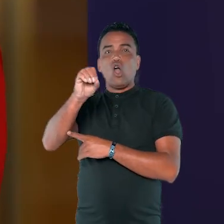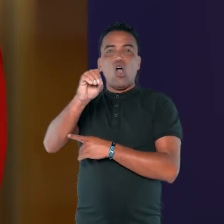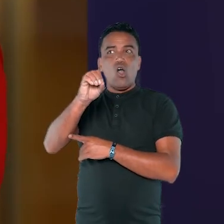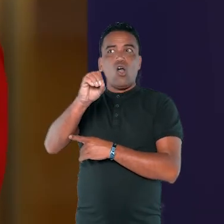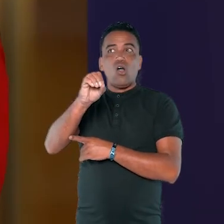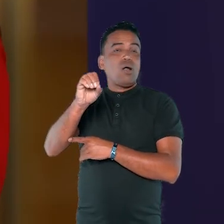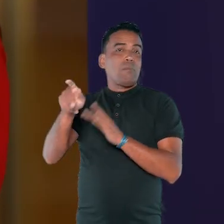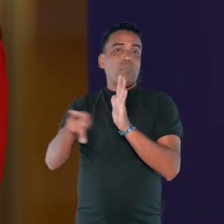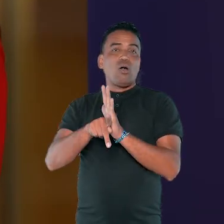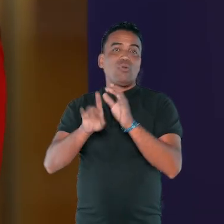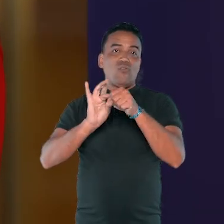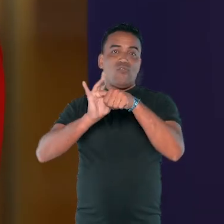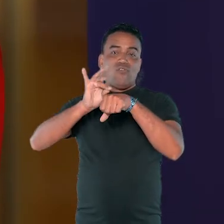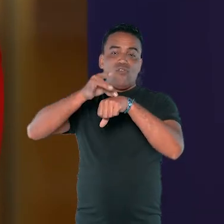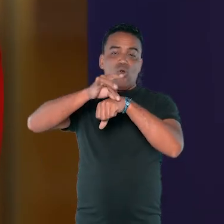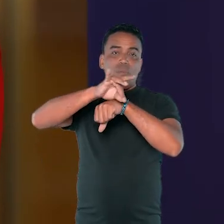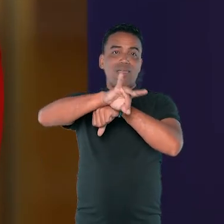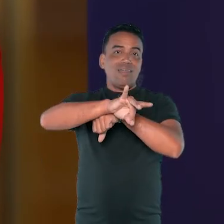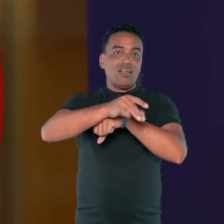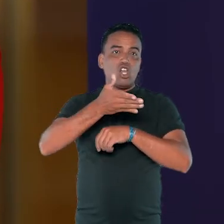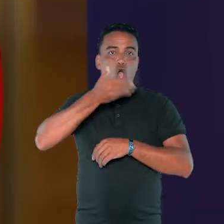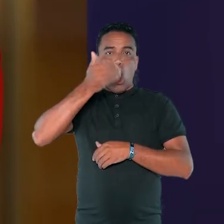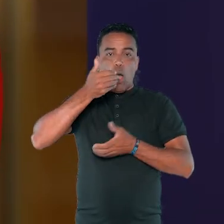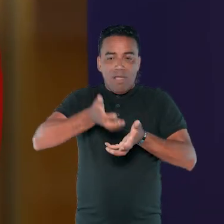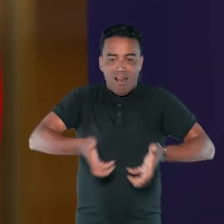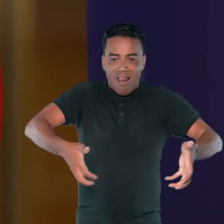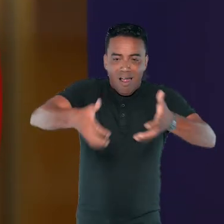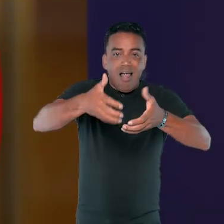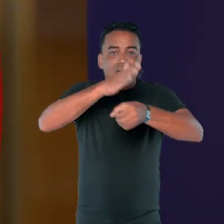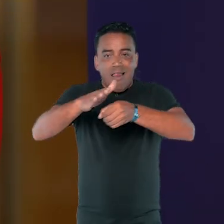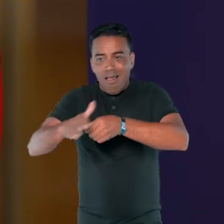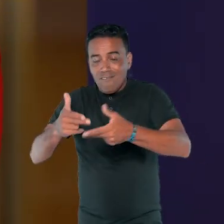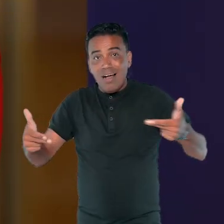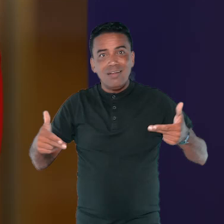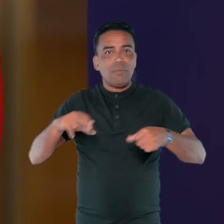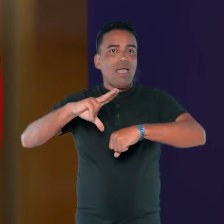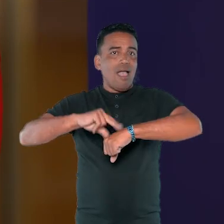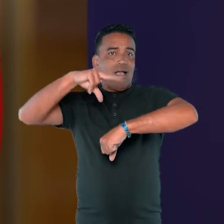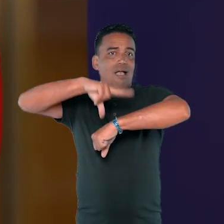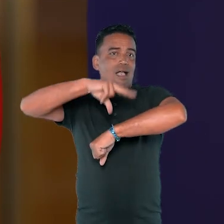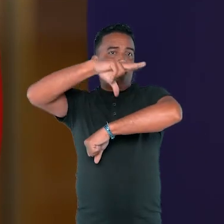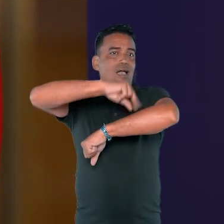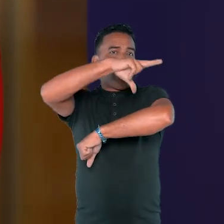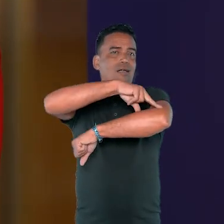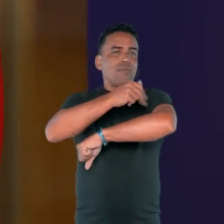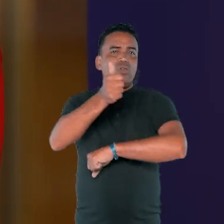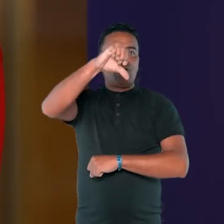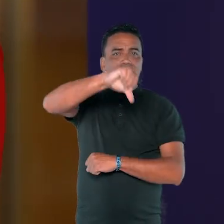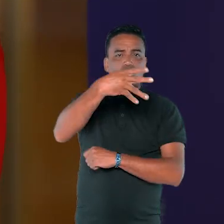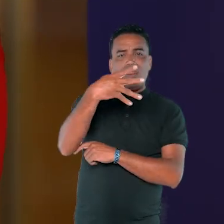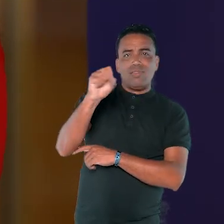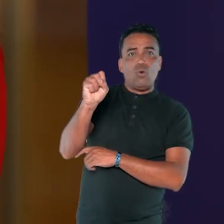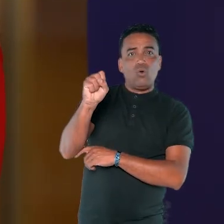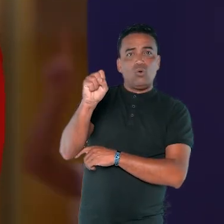as formigas que devastam minha horta e as hordas de gafanhoto de 1948, que em